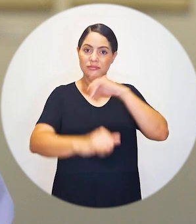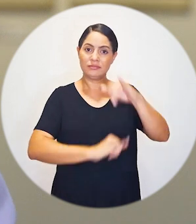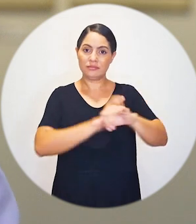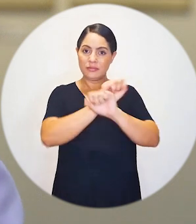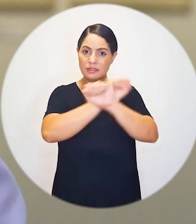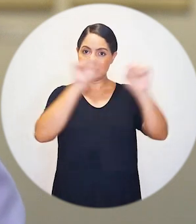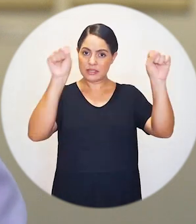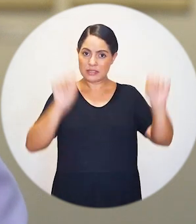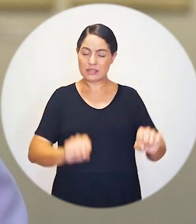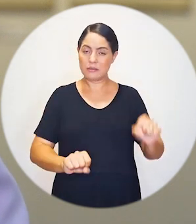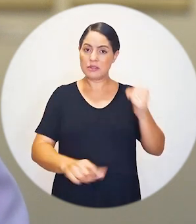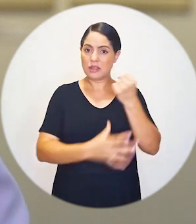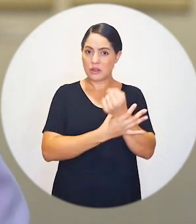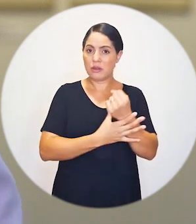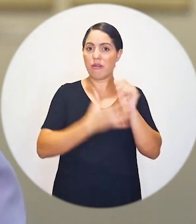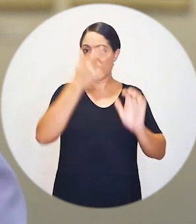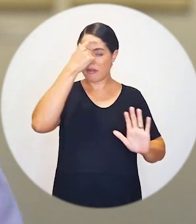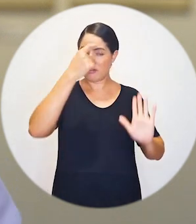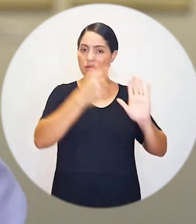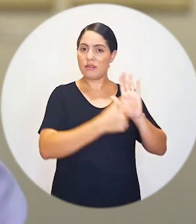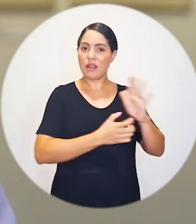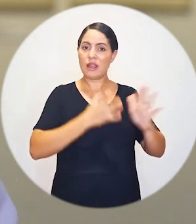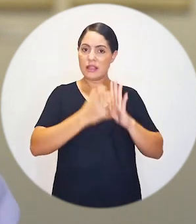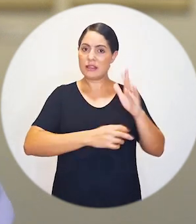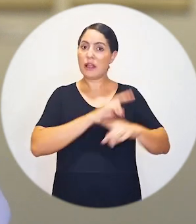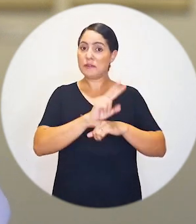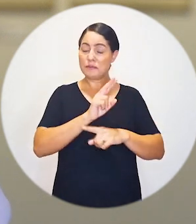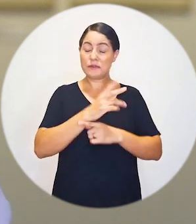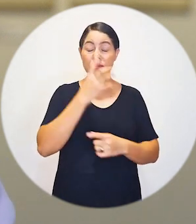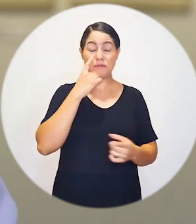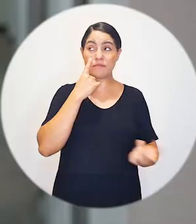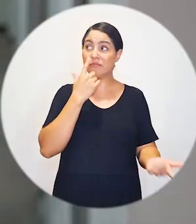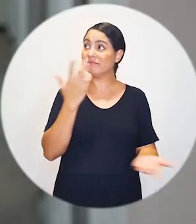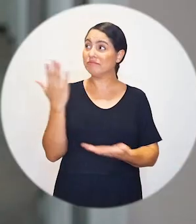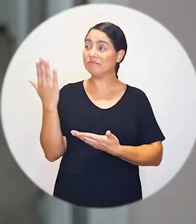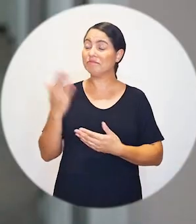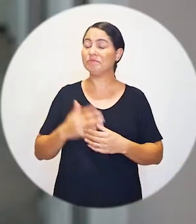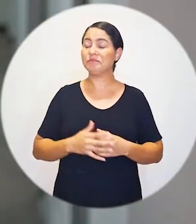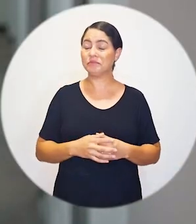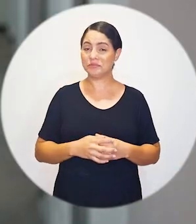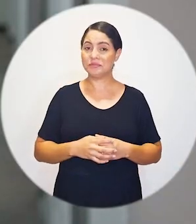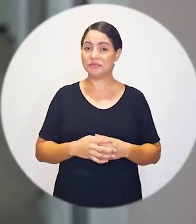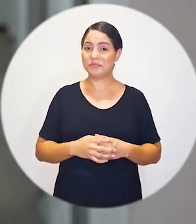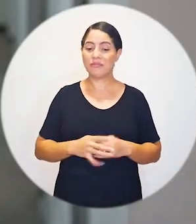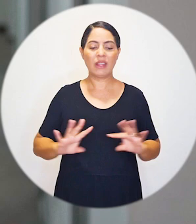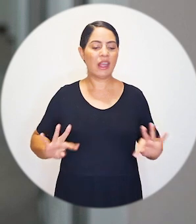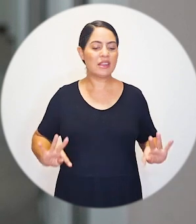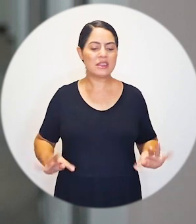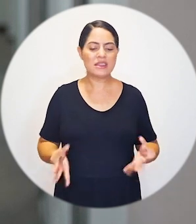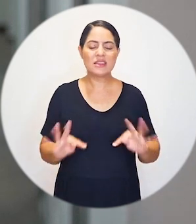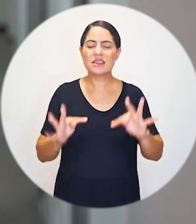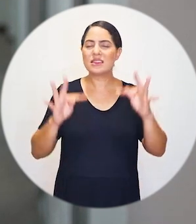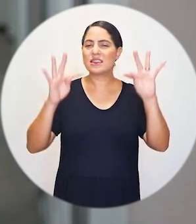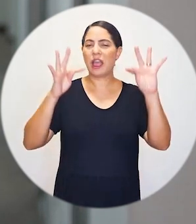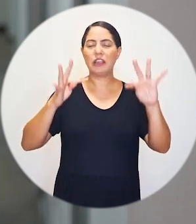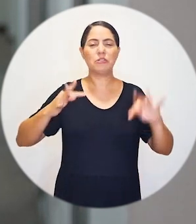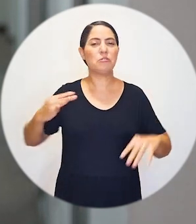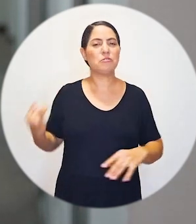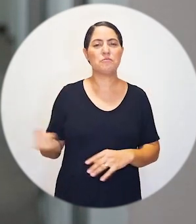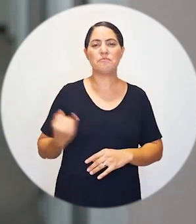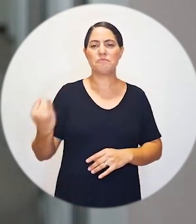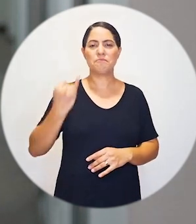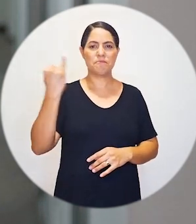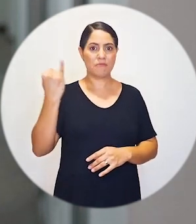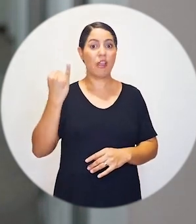Cibersegurança, Inteligência Artificial e Proteção de Dados. Confira. A tecnologia veio para ficar. A tecnologia é uma realidade na vida de todos